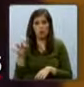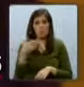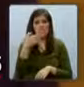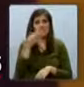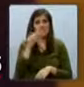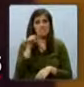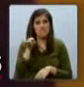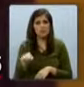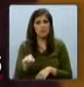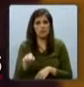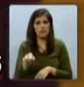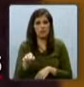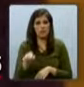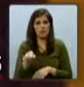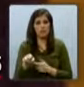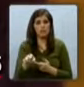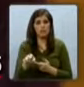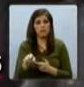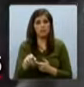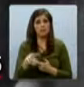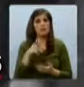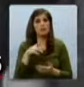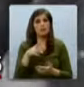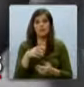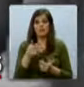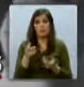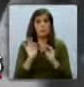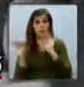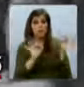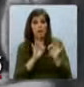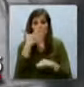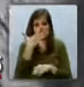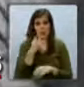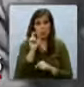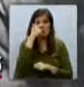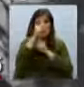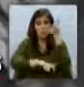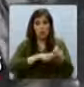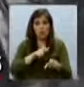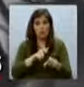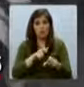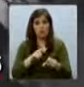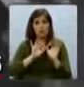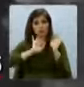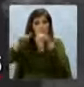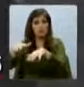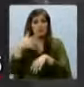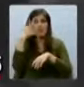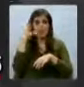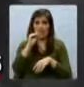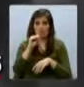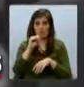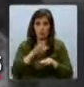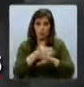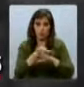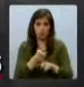mil em Buquembalde. Em lugar de 5 pessoas, nos colocaram 10 entre cada separação.